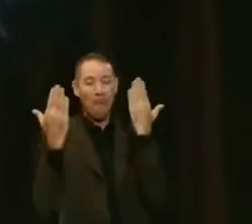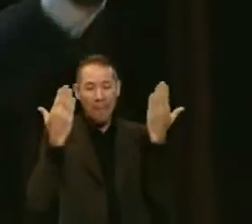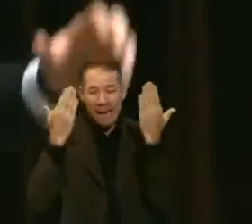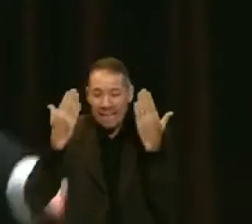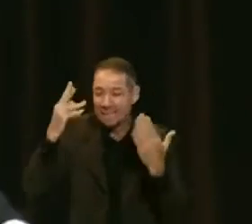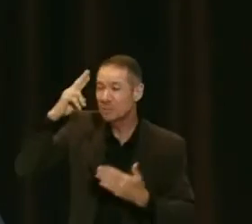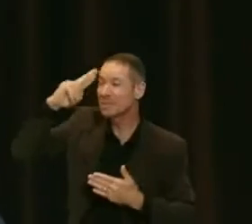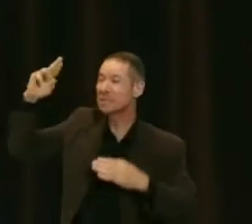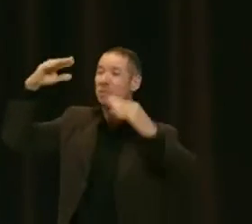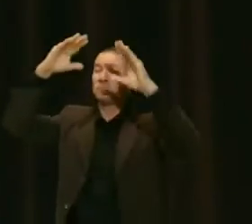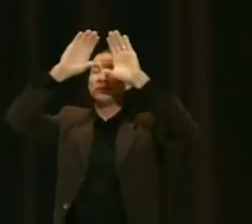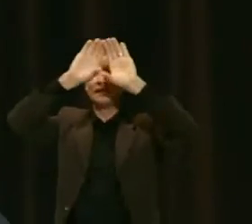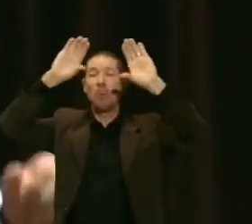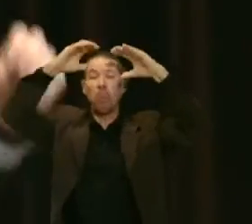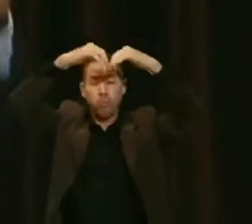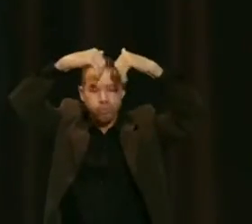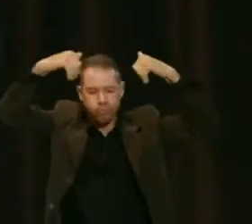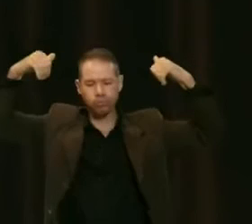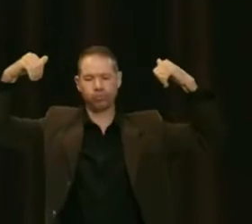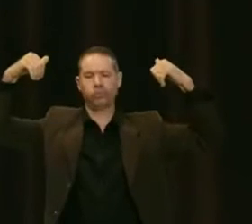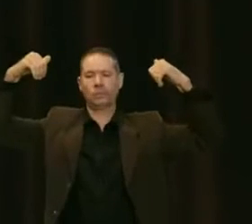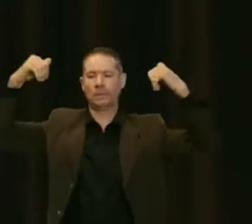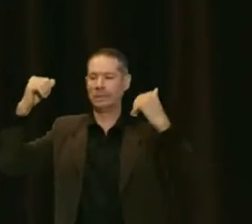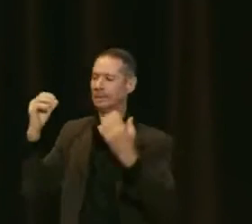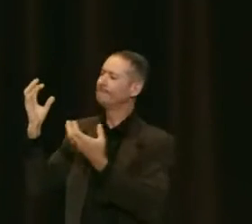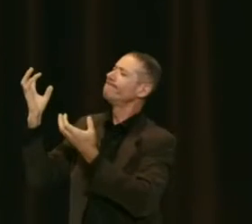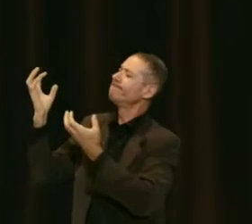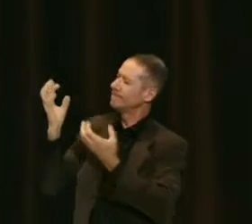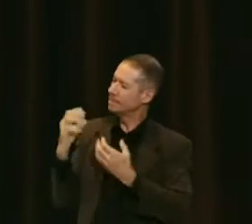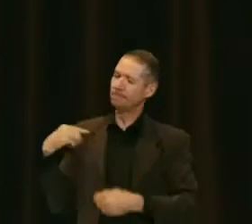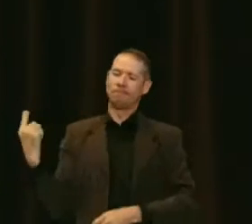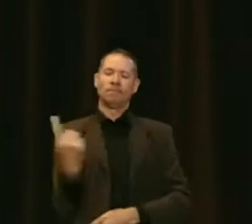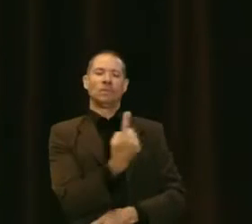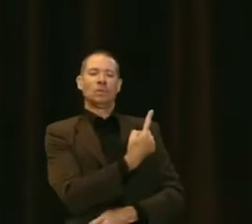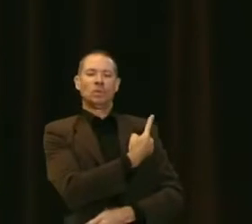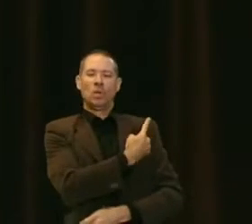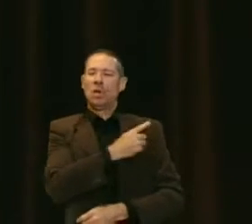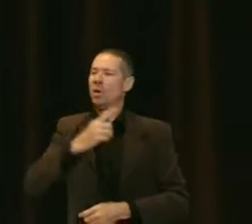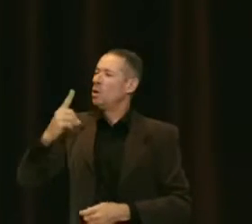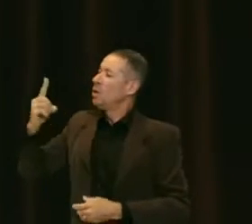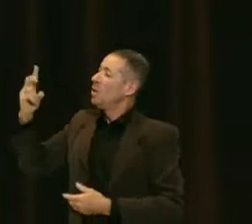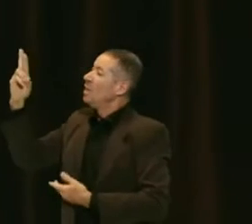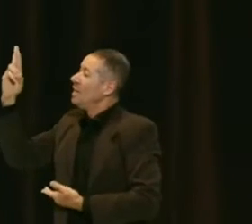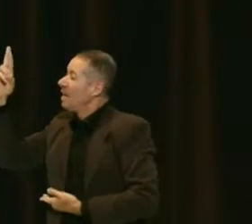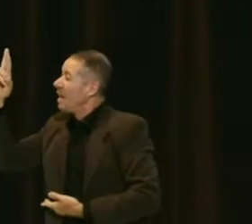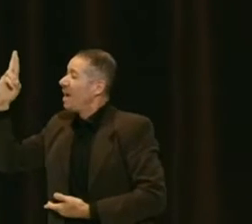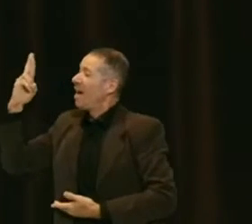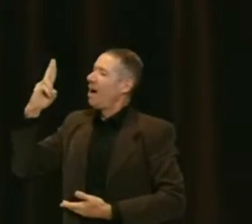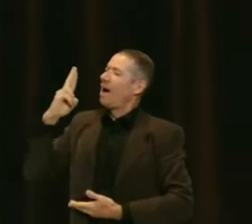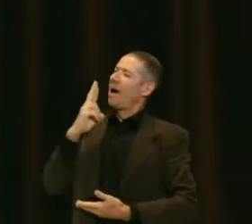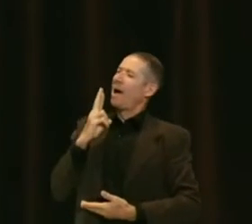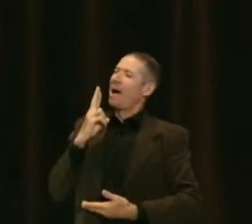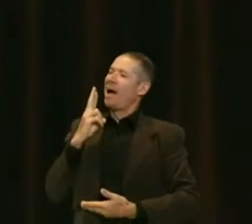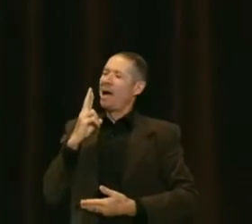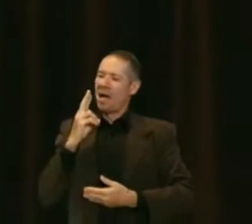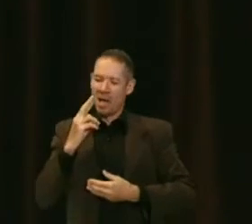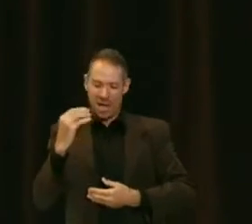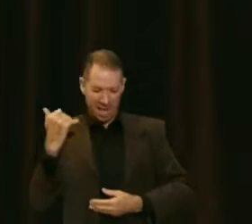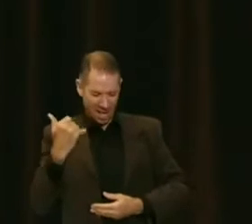os céus neste lugar. Queremos ouvir a Tua voz